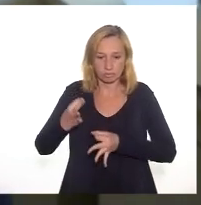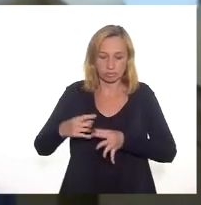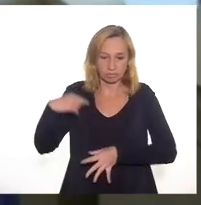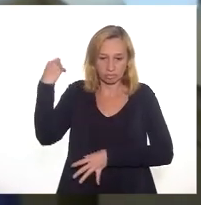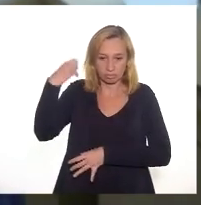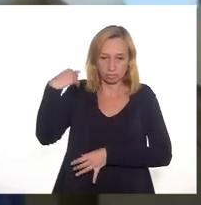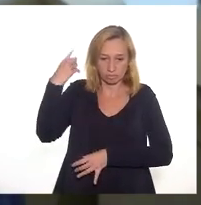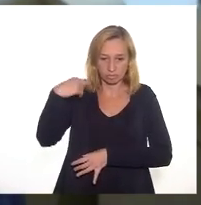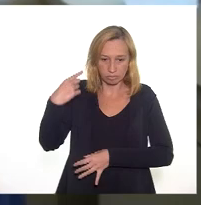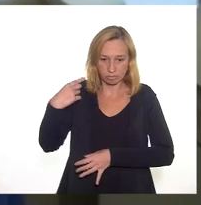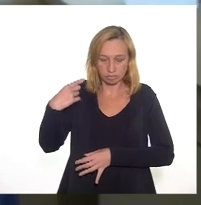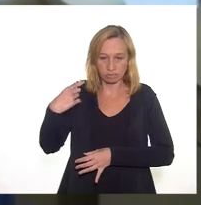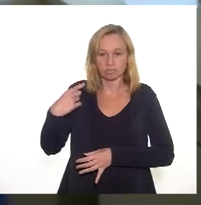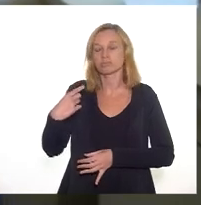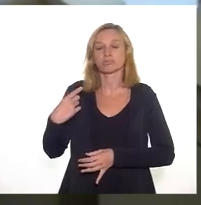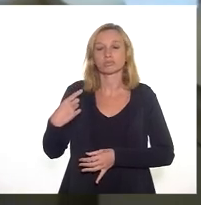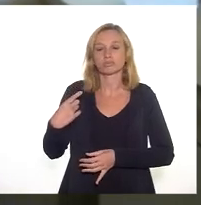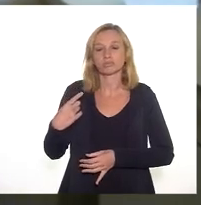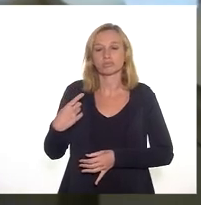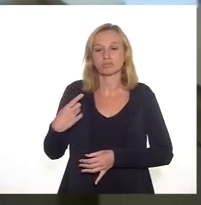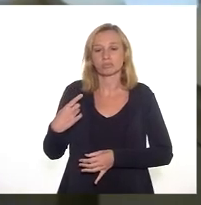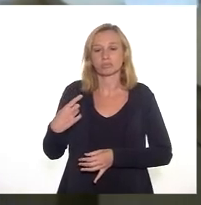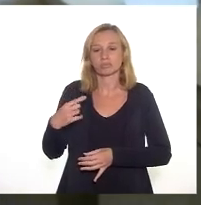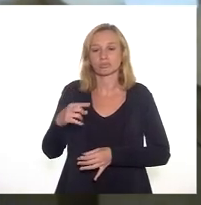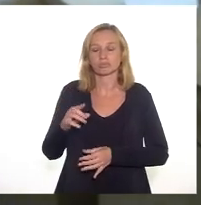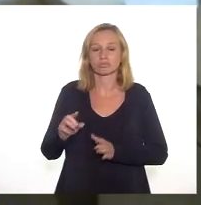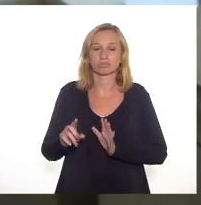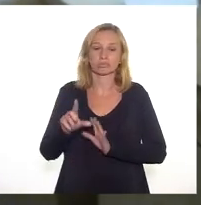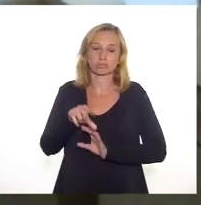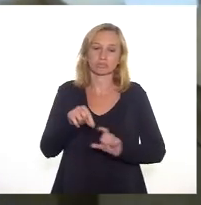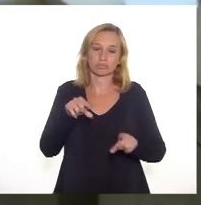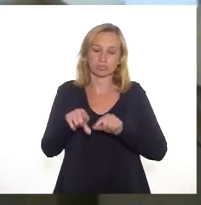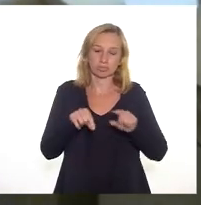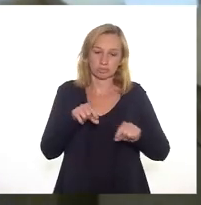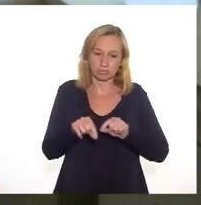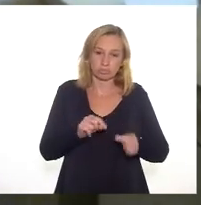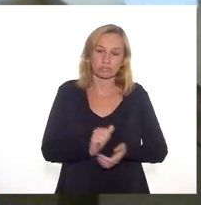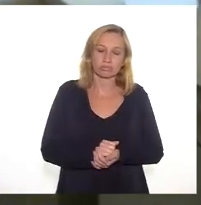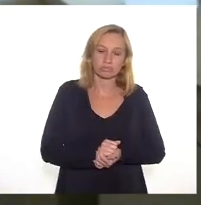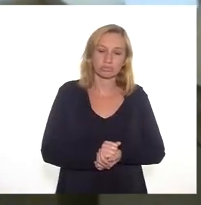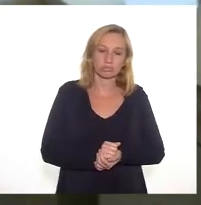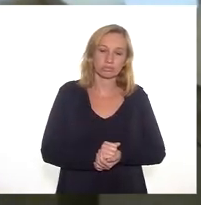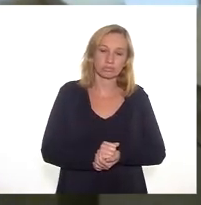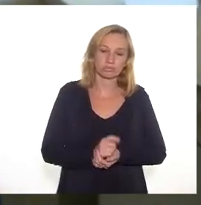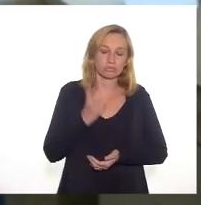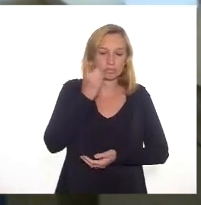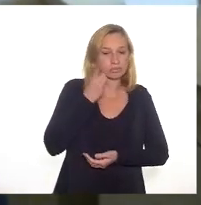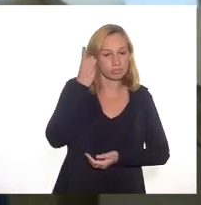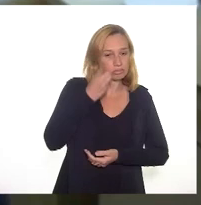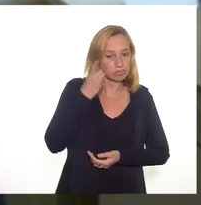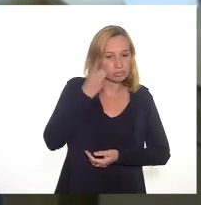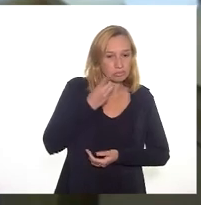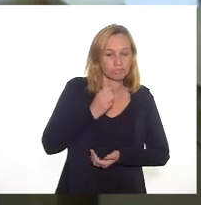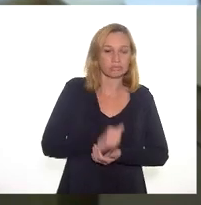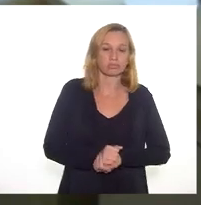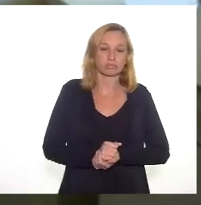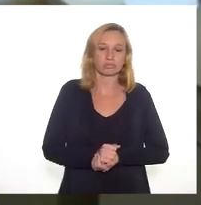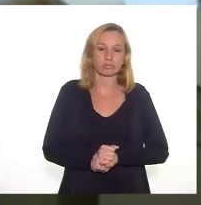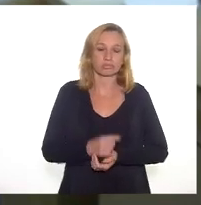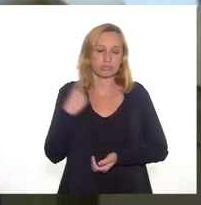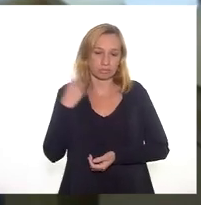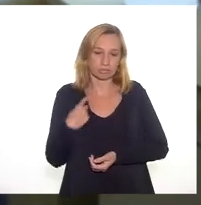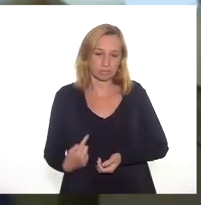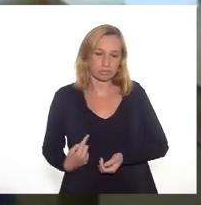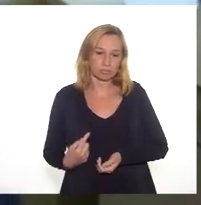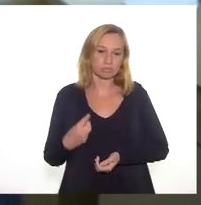pelo plenário da Assembleia e foram constituídos da deputada Dani Monteiro,